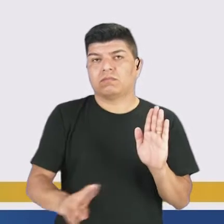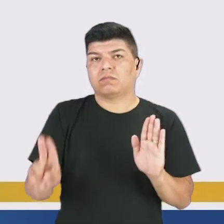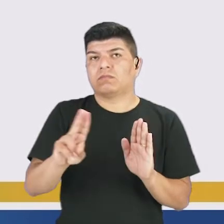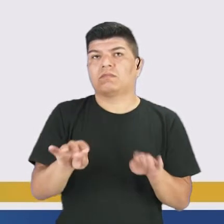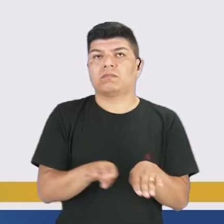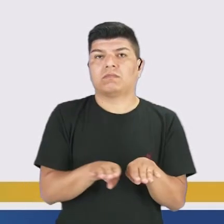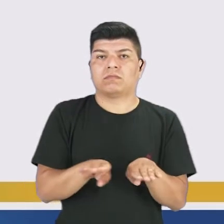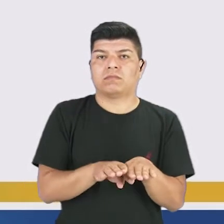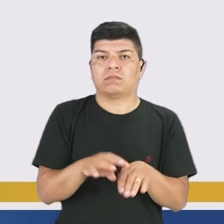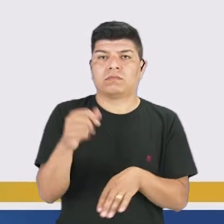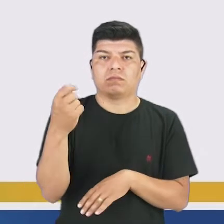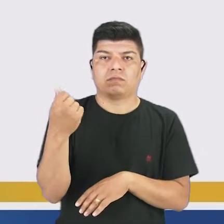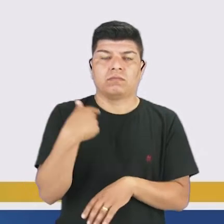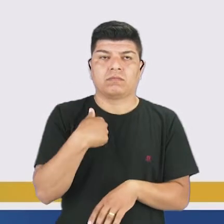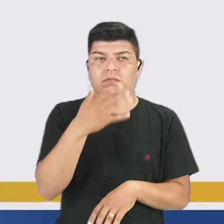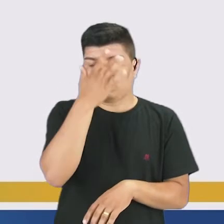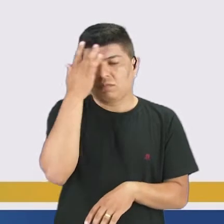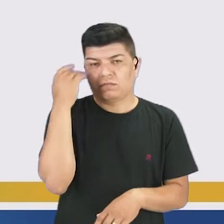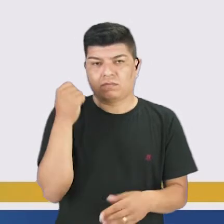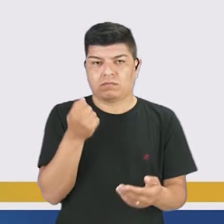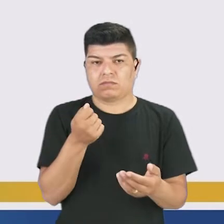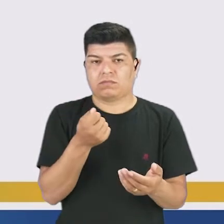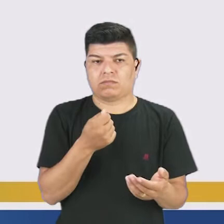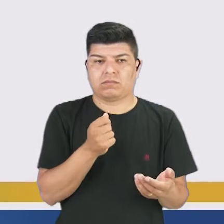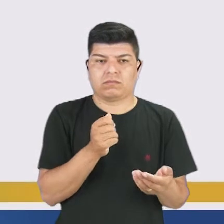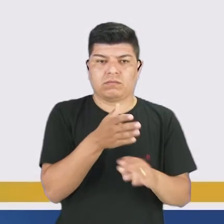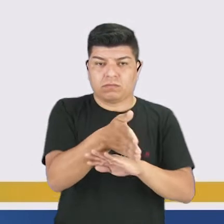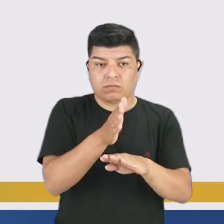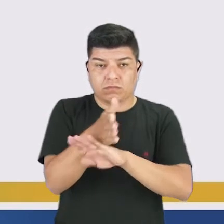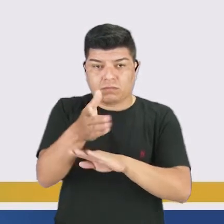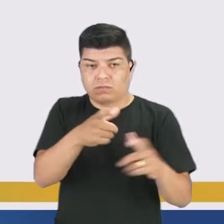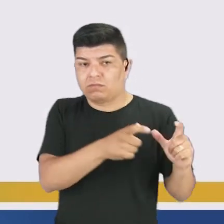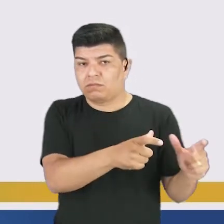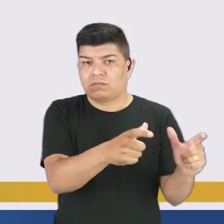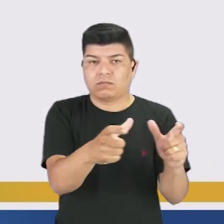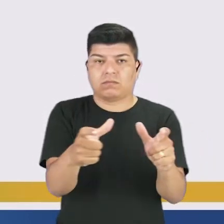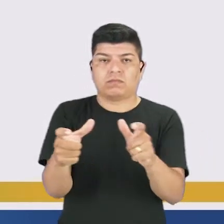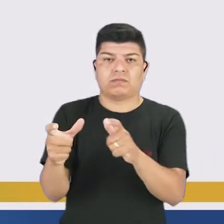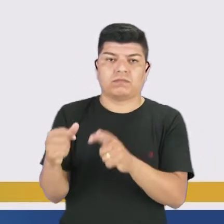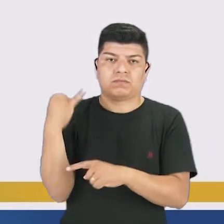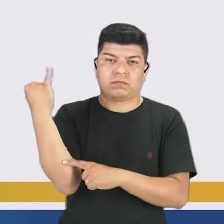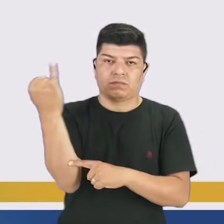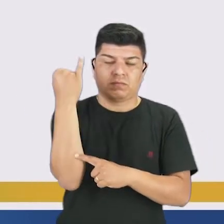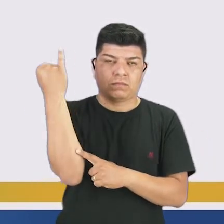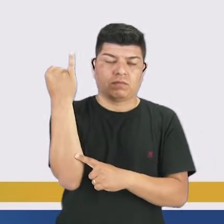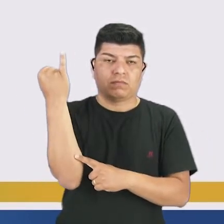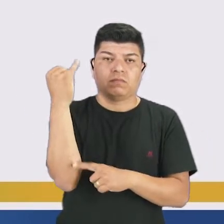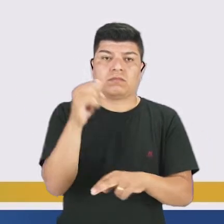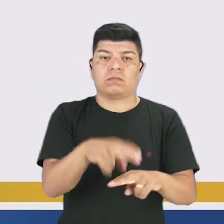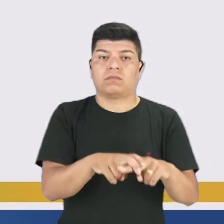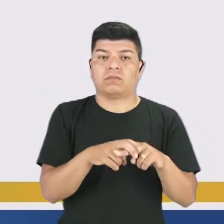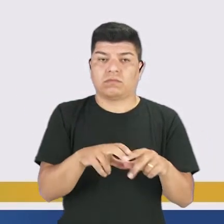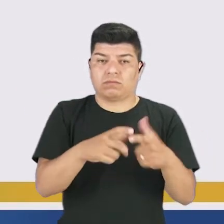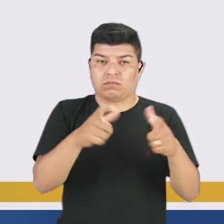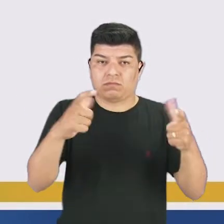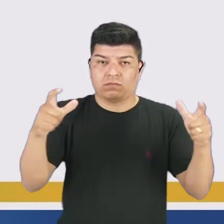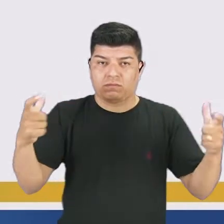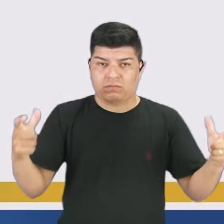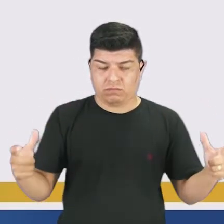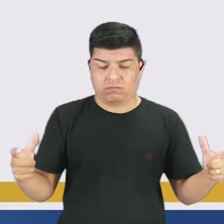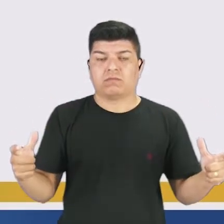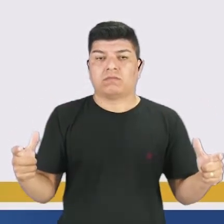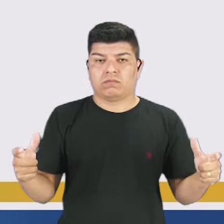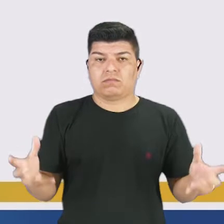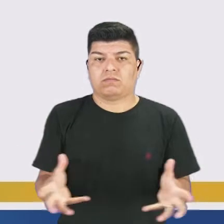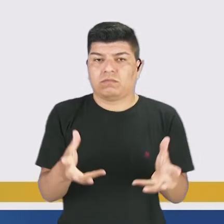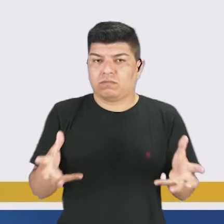os capitalistas tomarem terreno e militarizando essas zonas importantes para eles, e passaram a expandir suas áreas